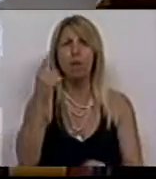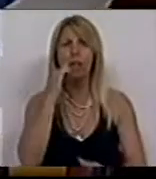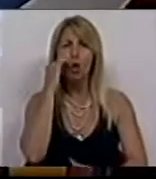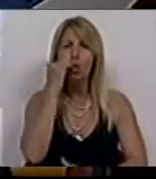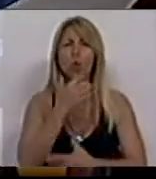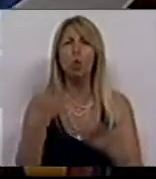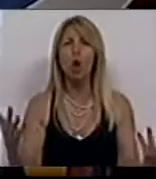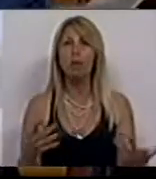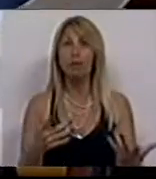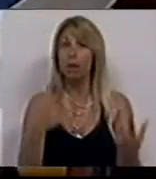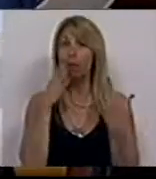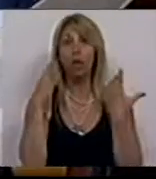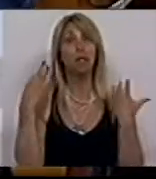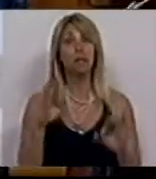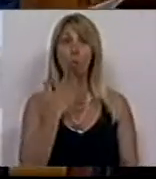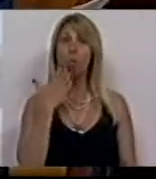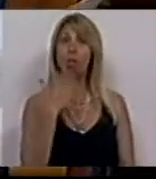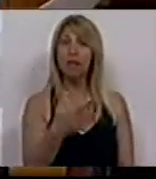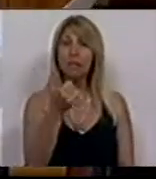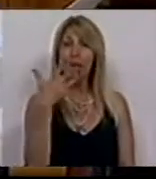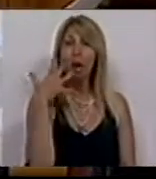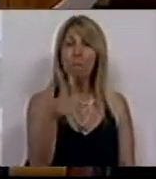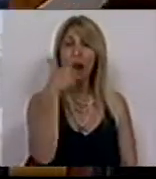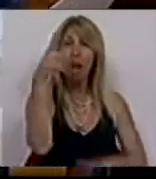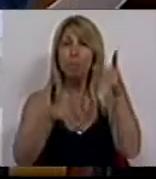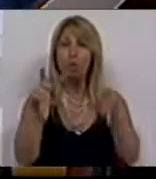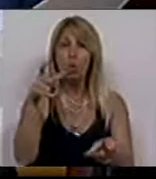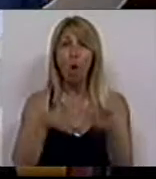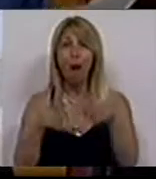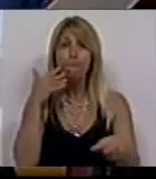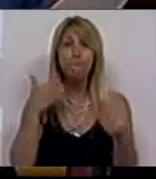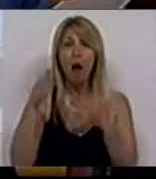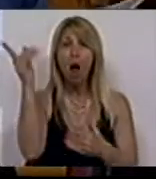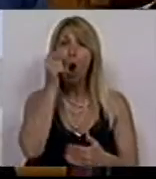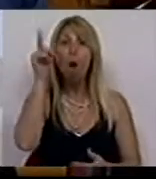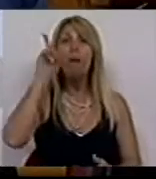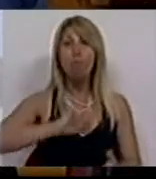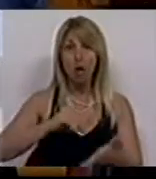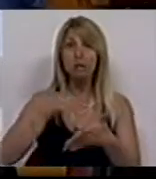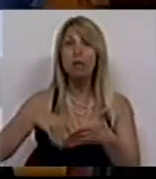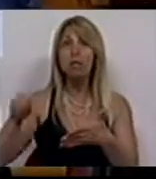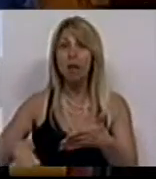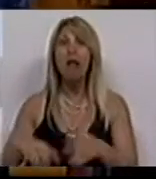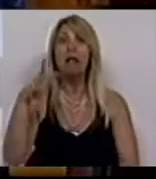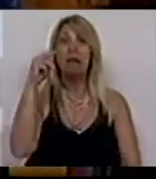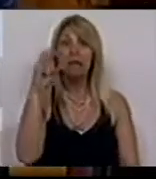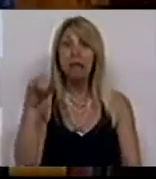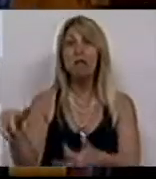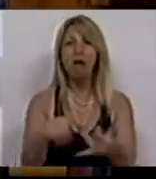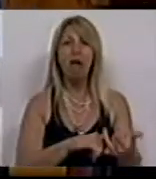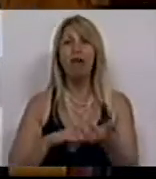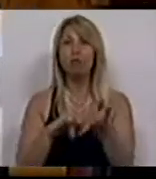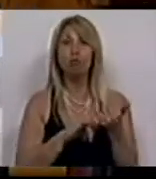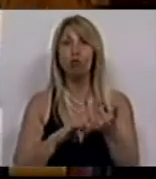petição de mais de 5 mil cidadãos e cidadãs e de mais de 30 associações de doentes no